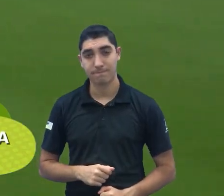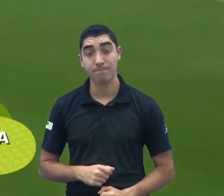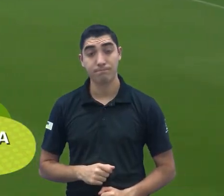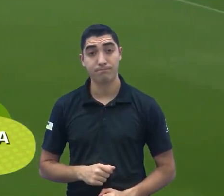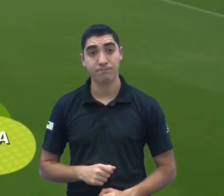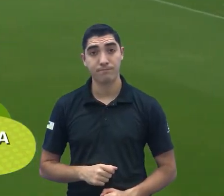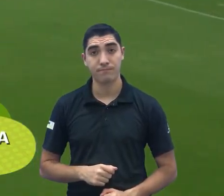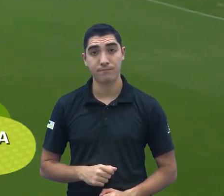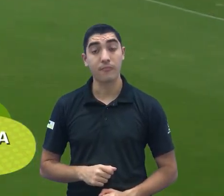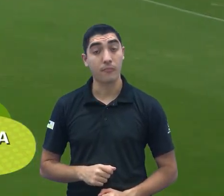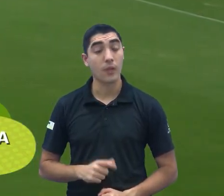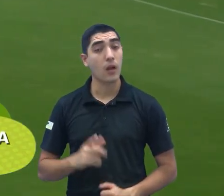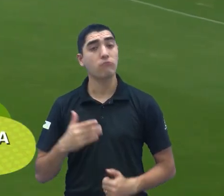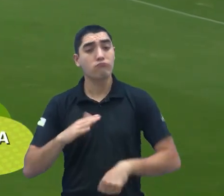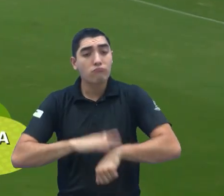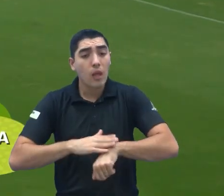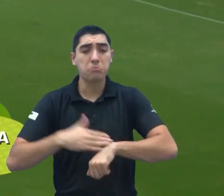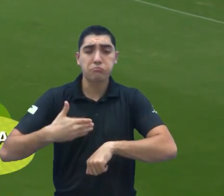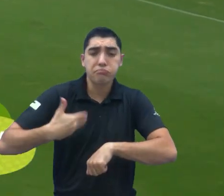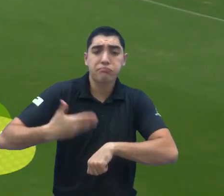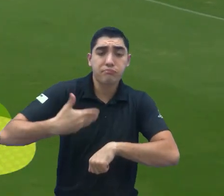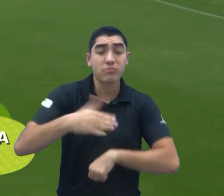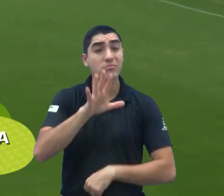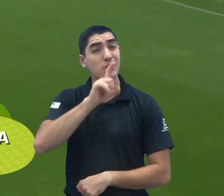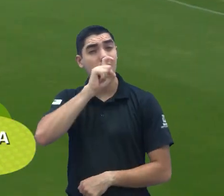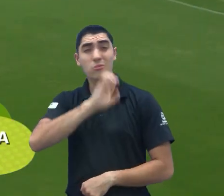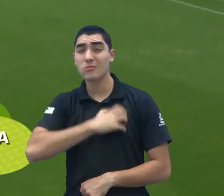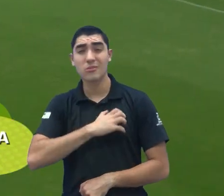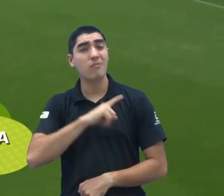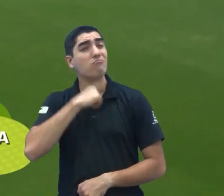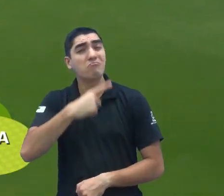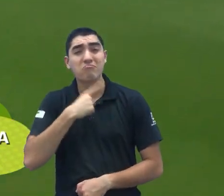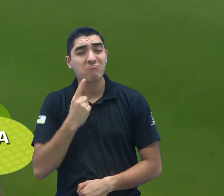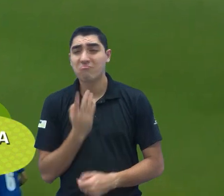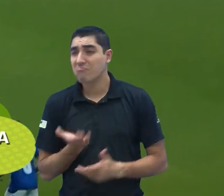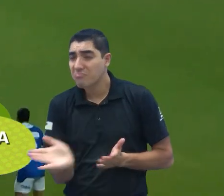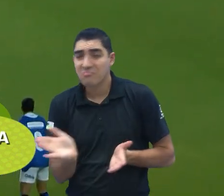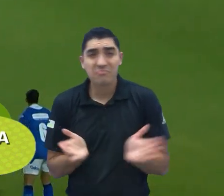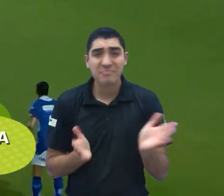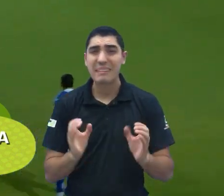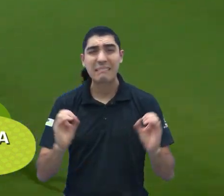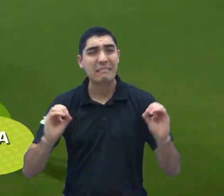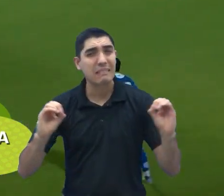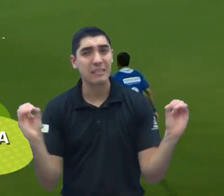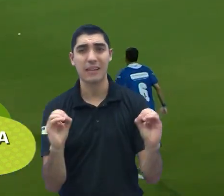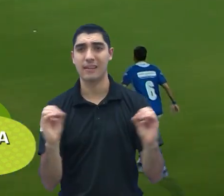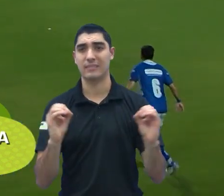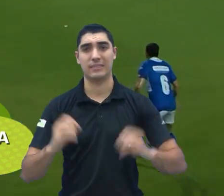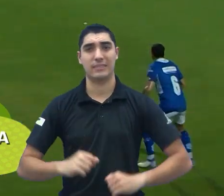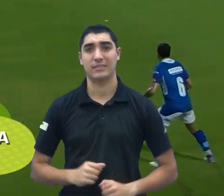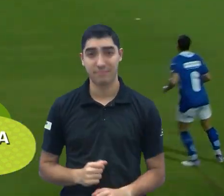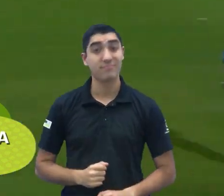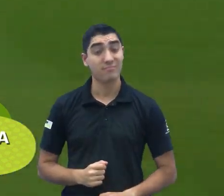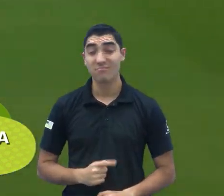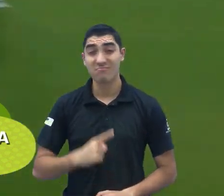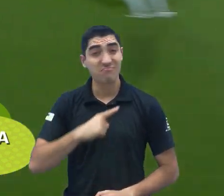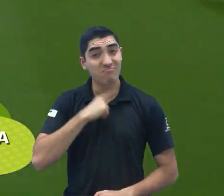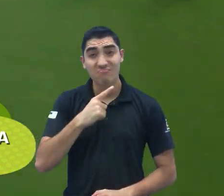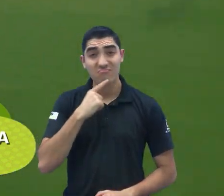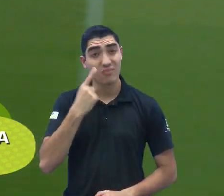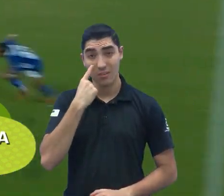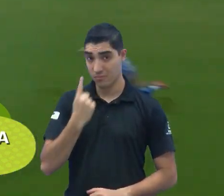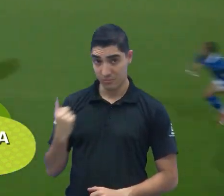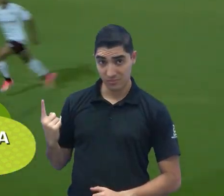O tempo passava e o São José não conseguia criar absolutamente nada pelo meio de campo, nem com as ligações